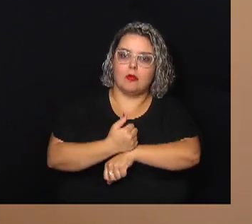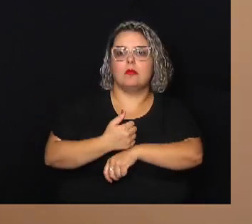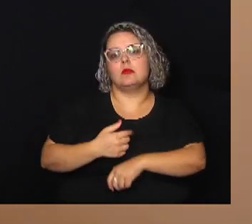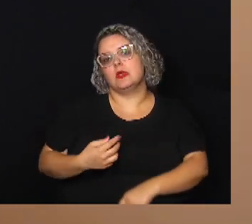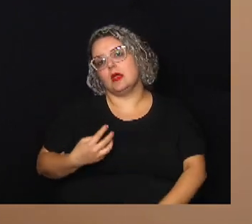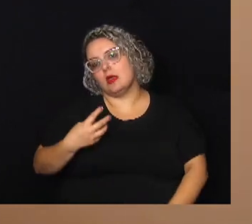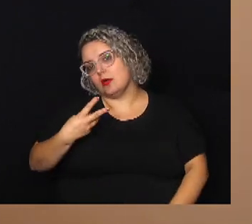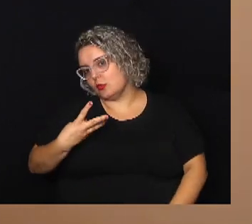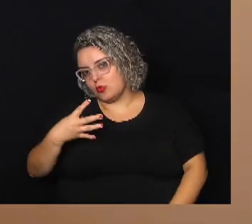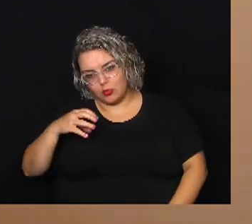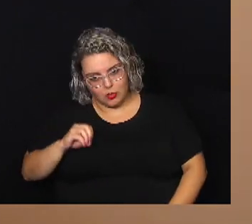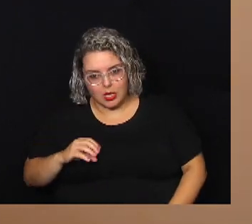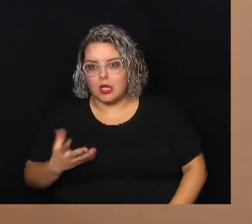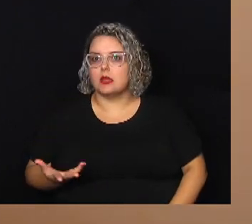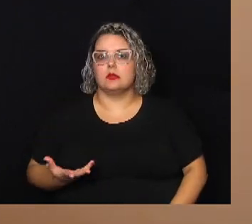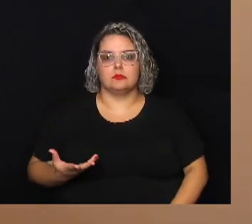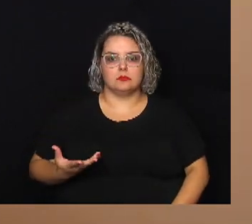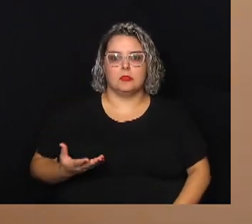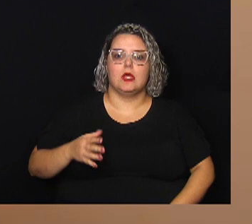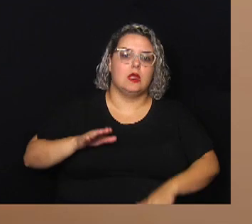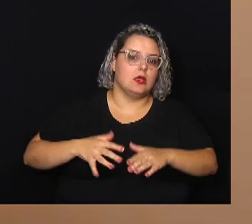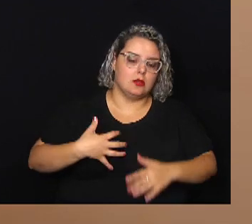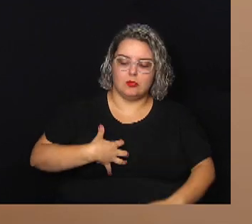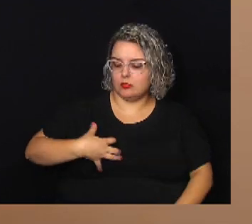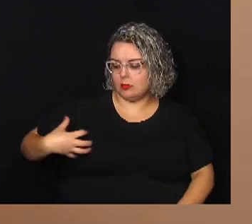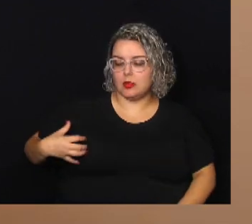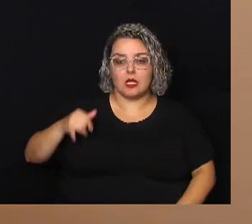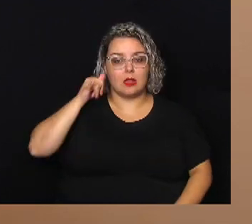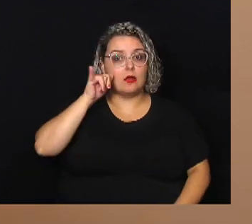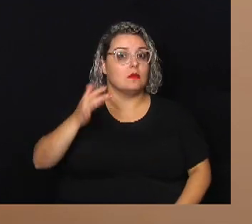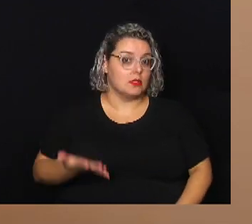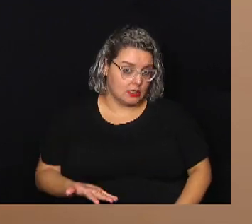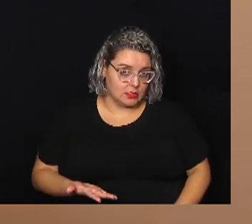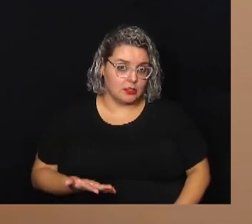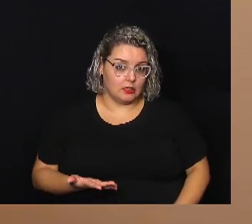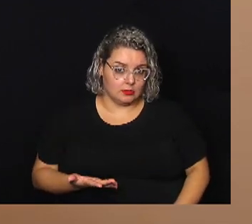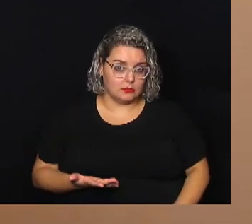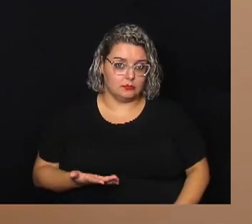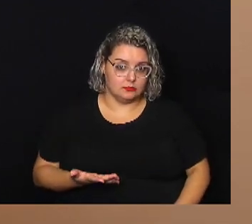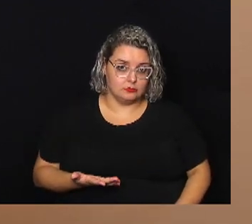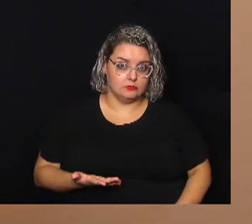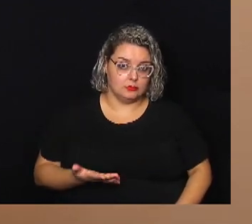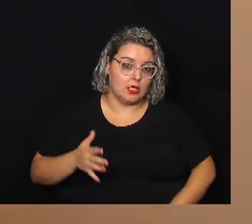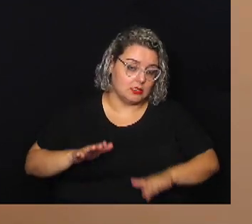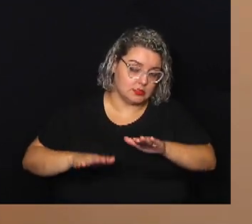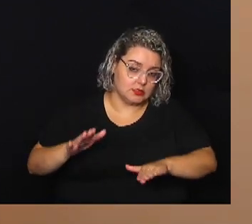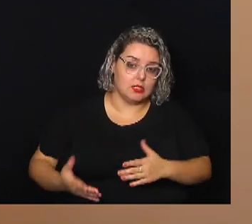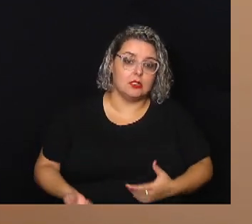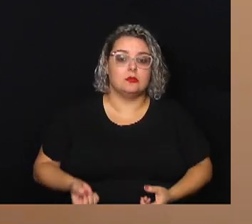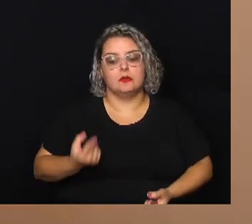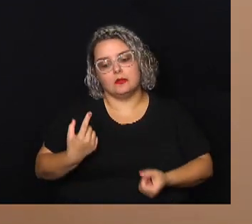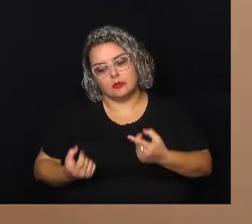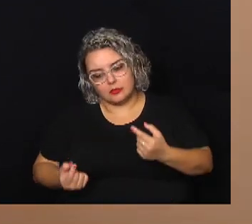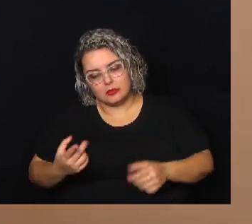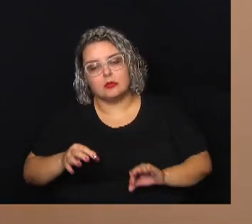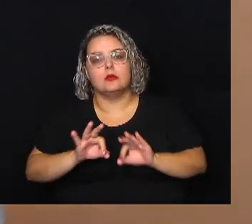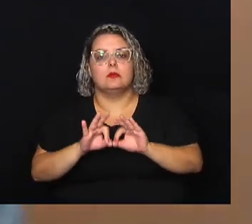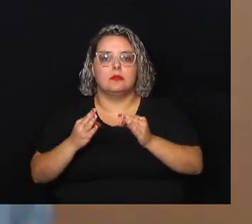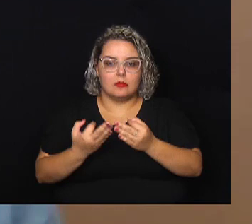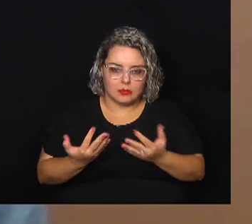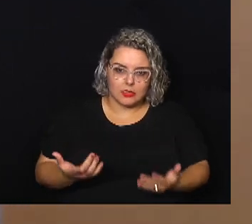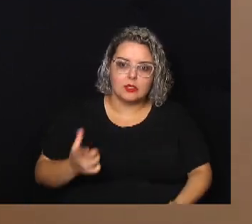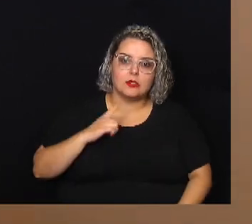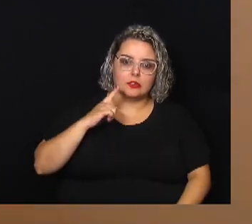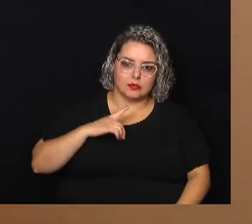propor a retirada da mama como prevenção. Dessa forma, dependendo da história familiar que você tiver, o